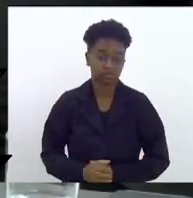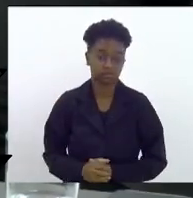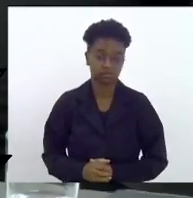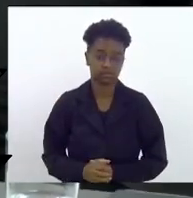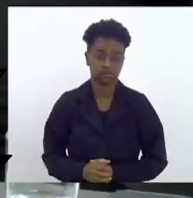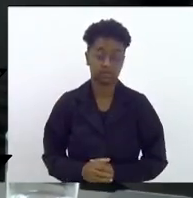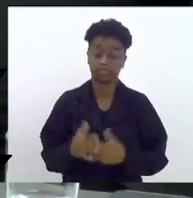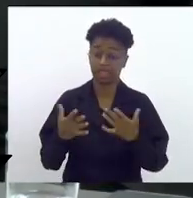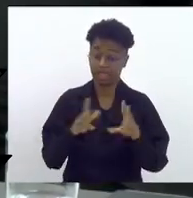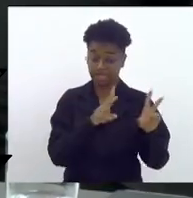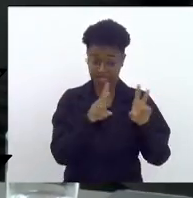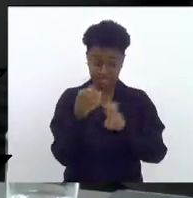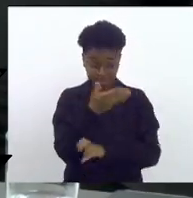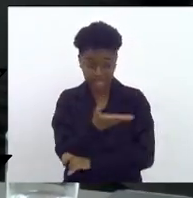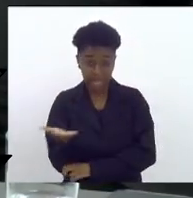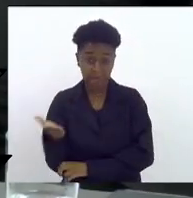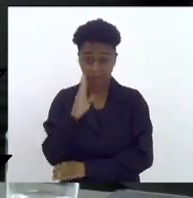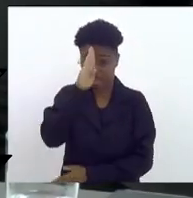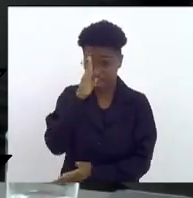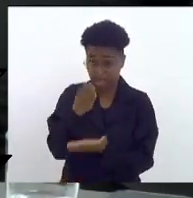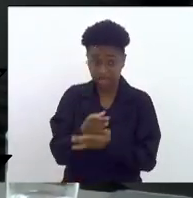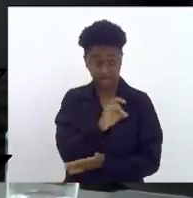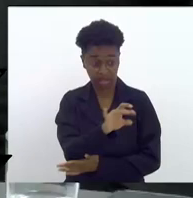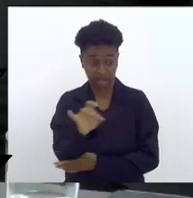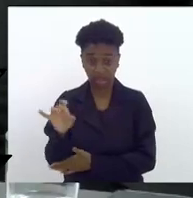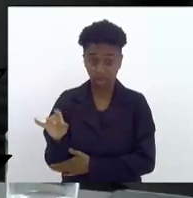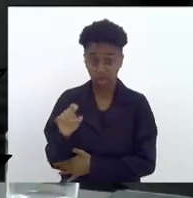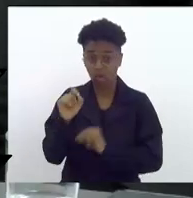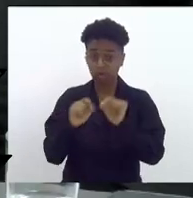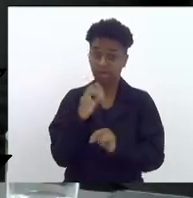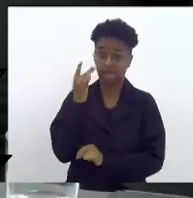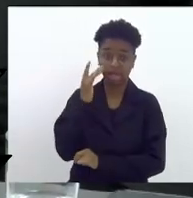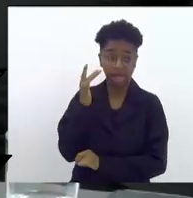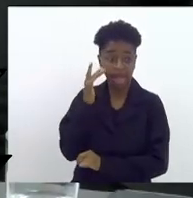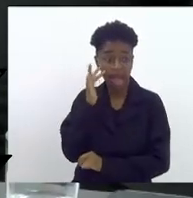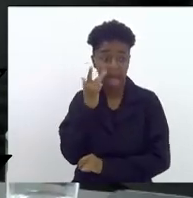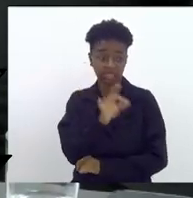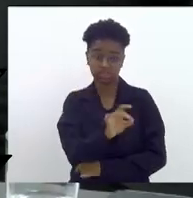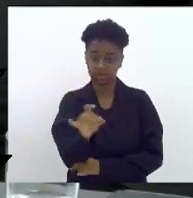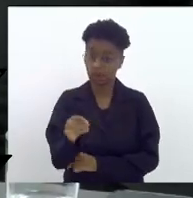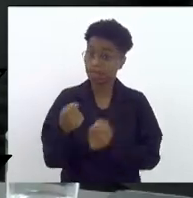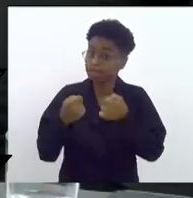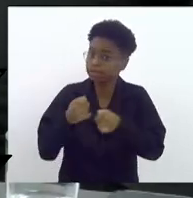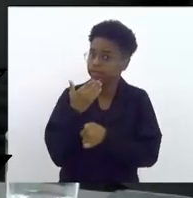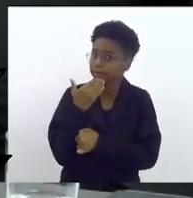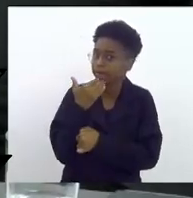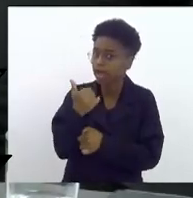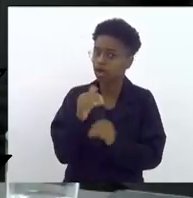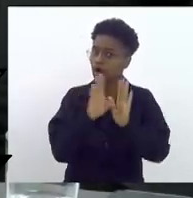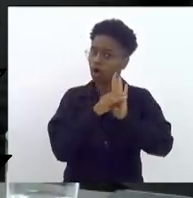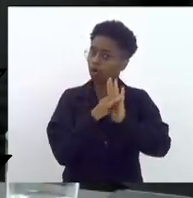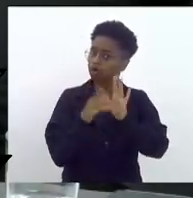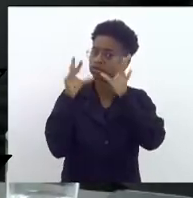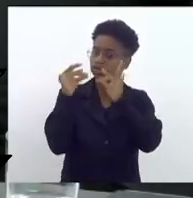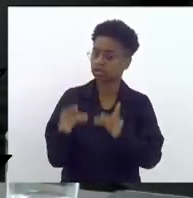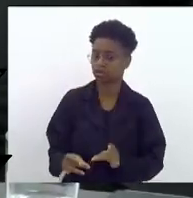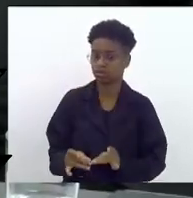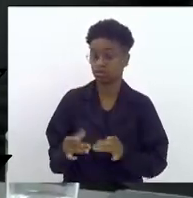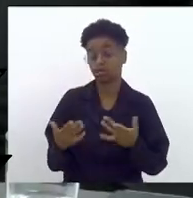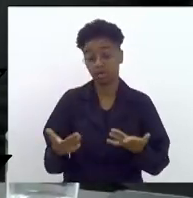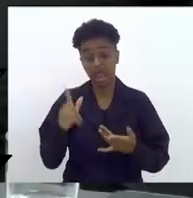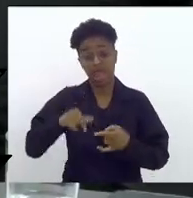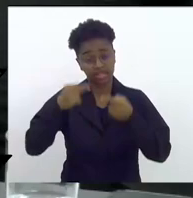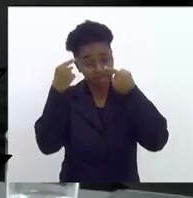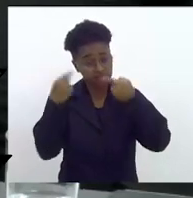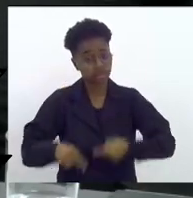essa questão da crença de cada um do que cada um acha precisa ser melhor conceituado tanto é